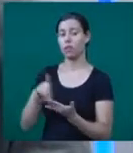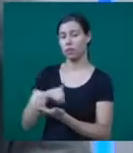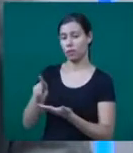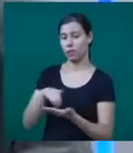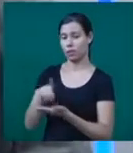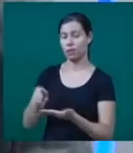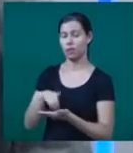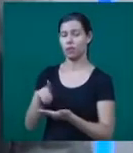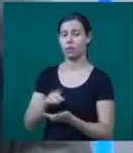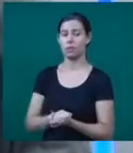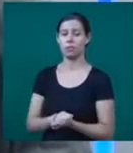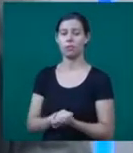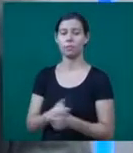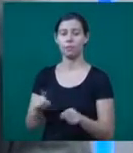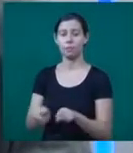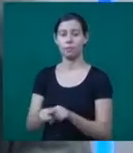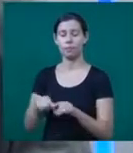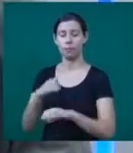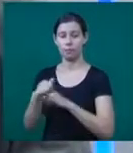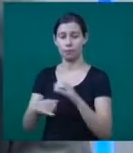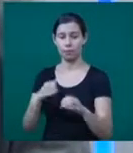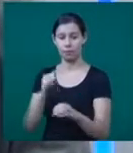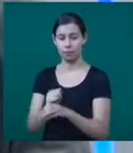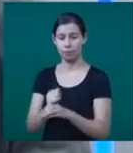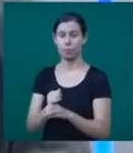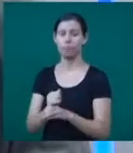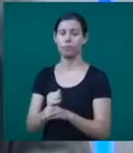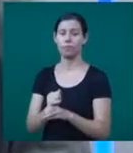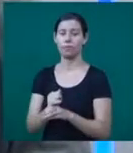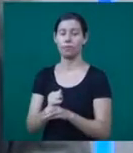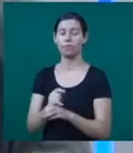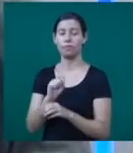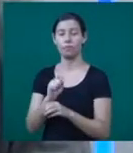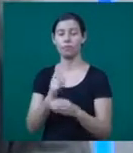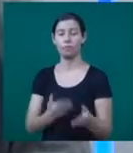fora também. E via internet ele está disponível no nosso site, que é